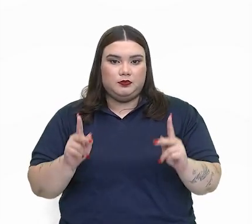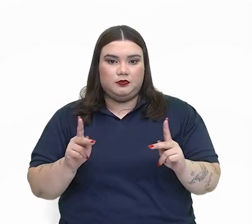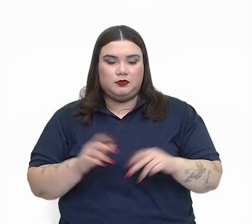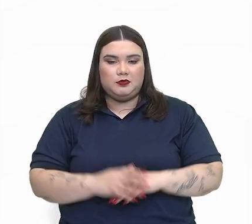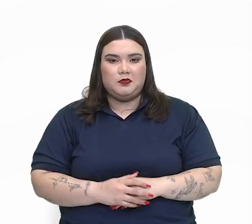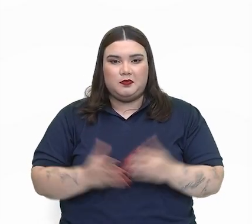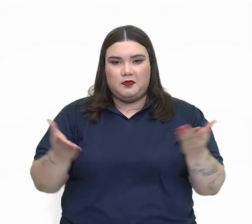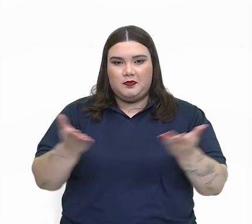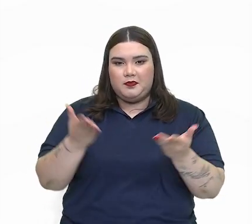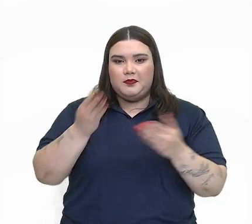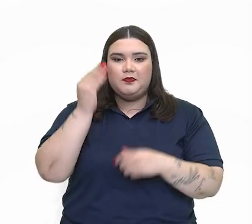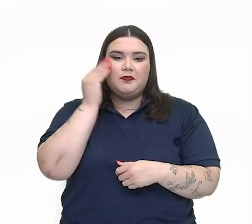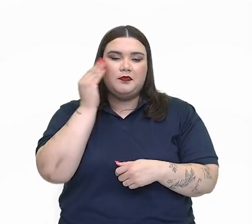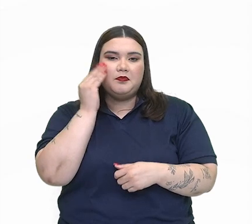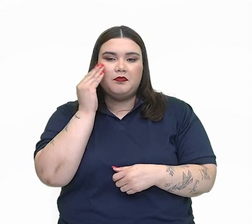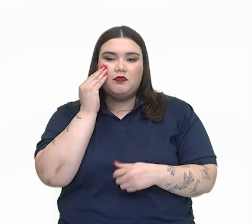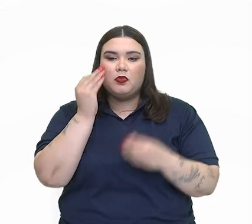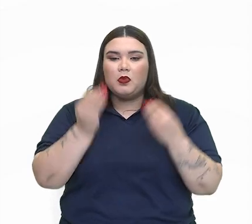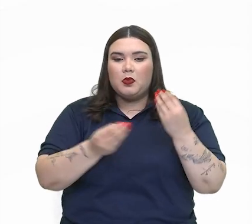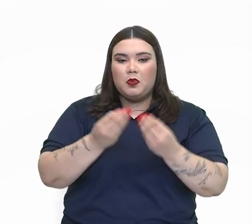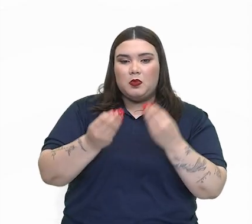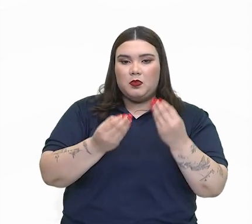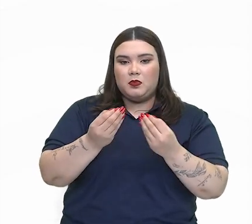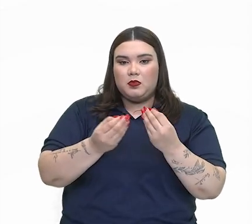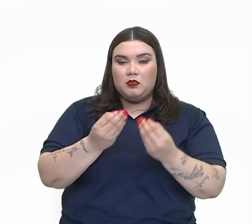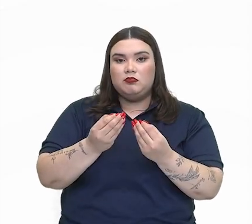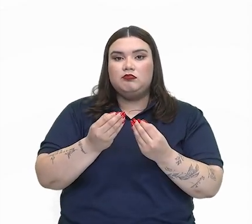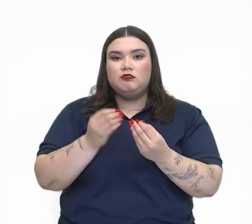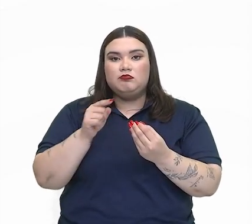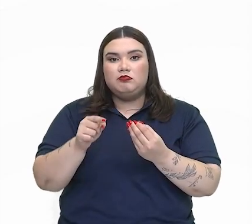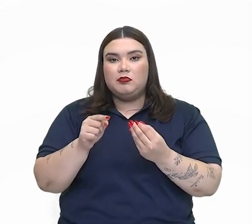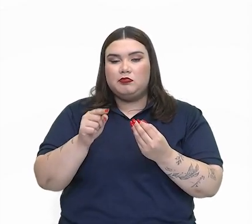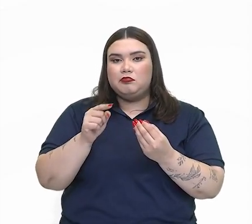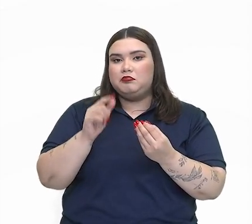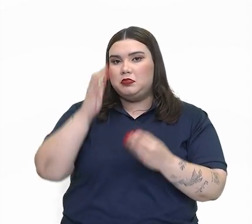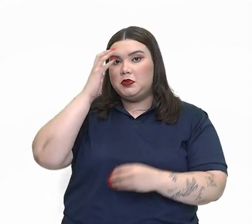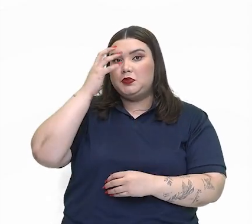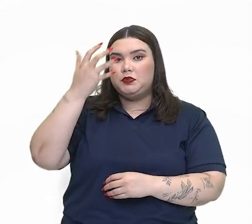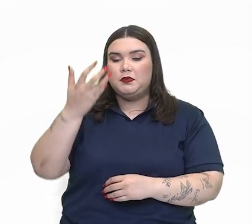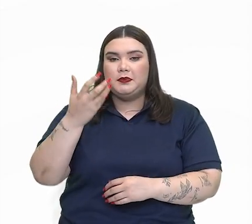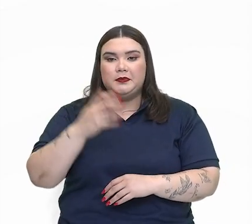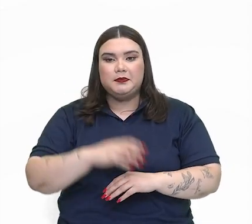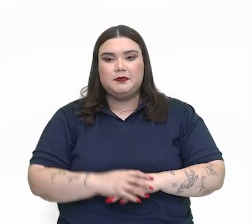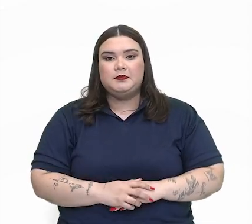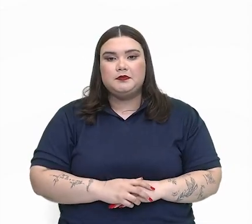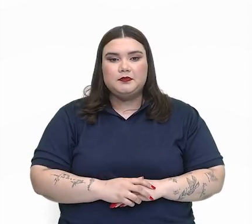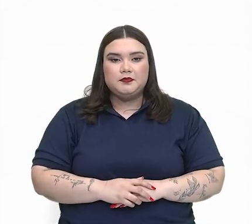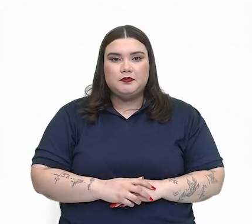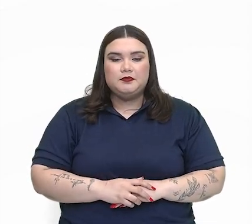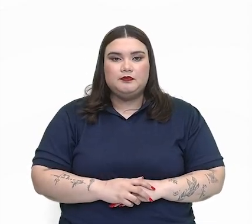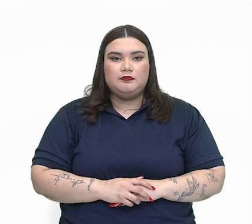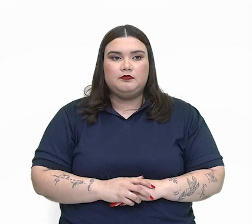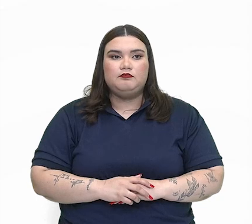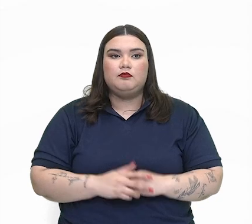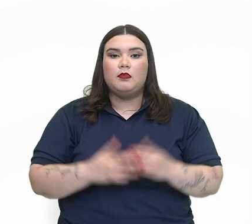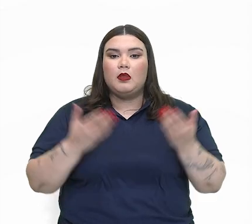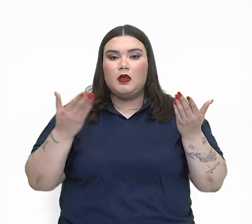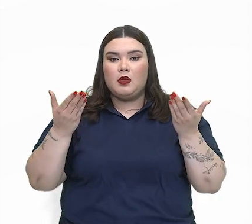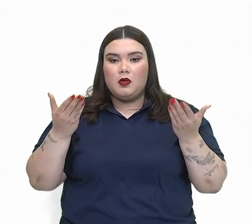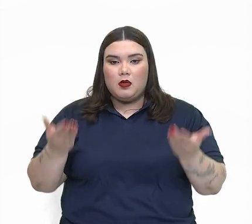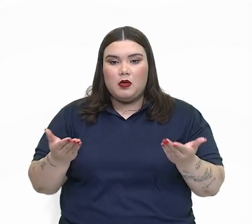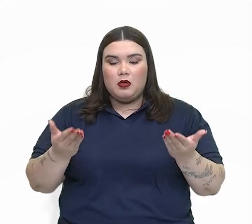conversão, né? Muito bem, então são 28 quilômetros e 237